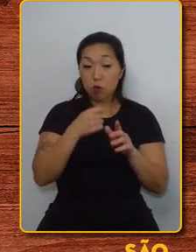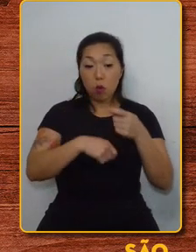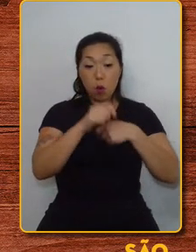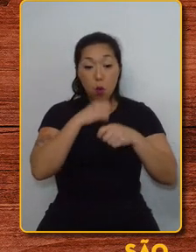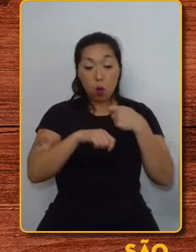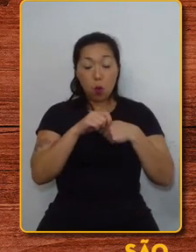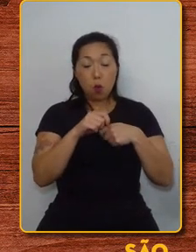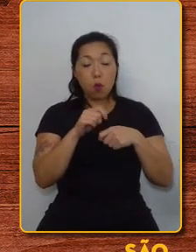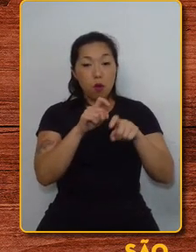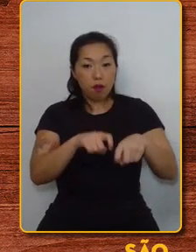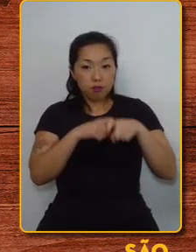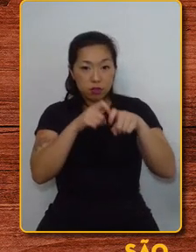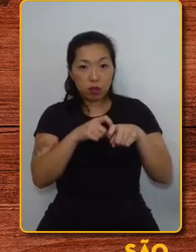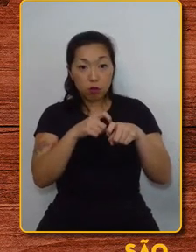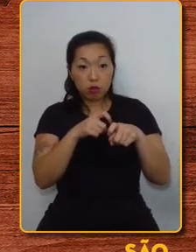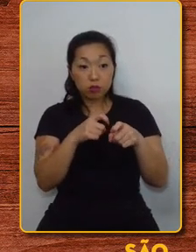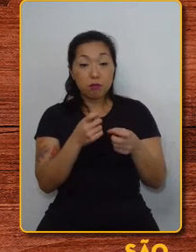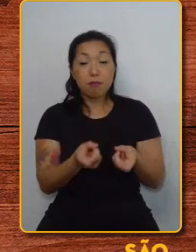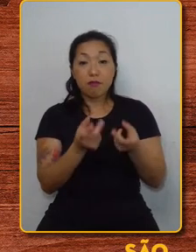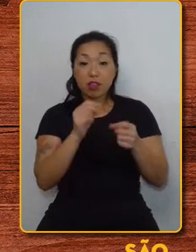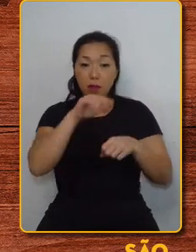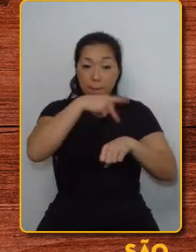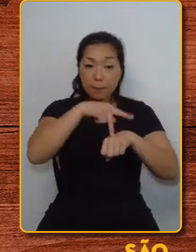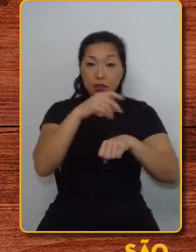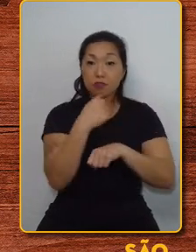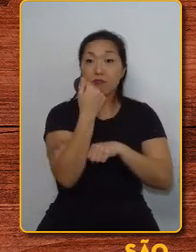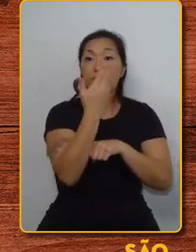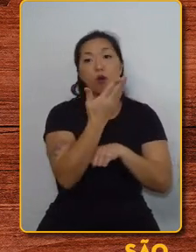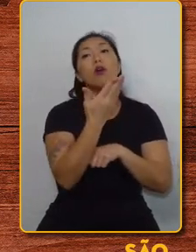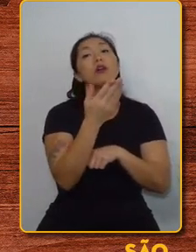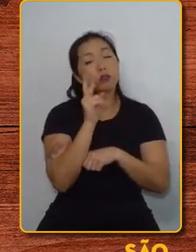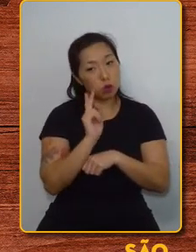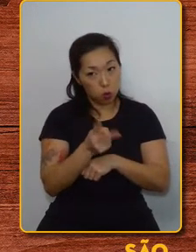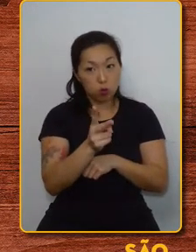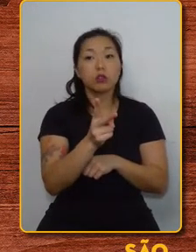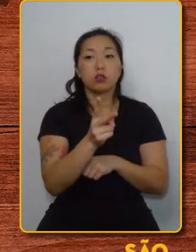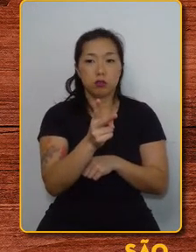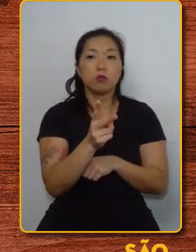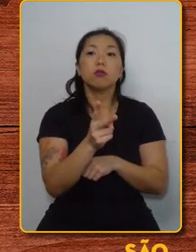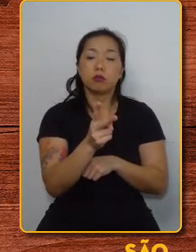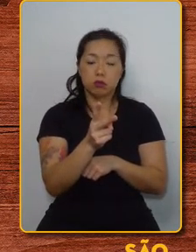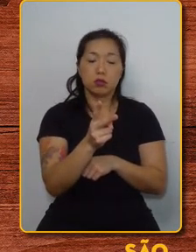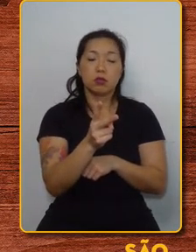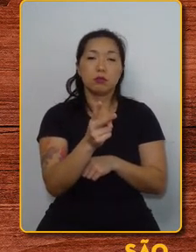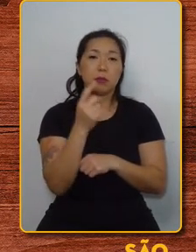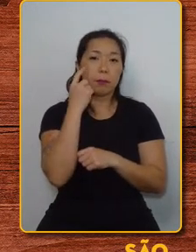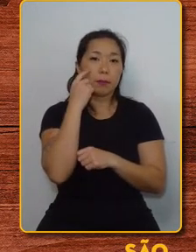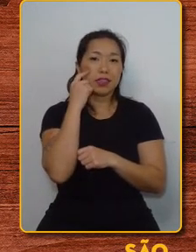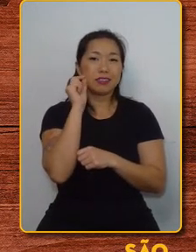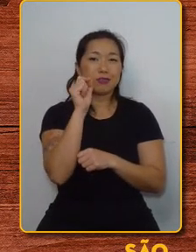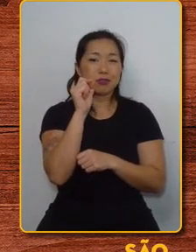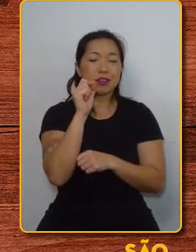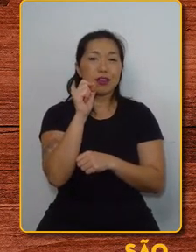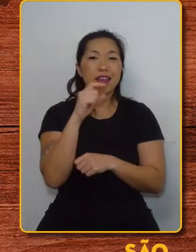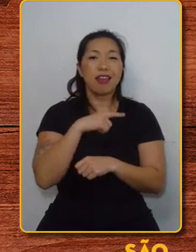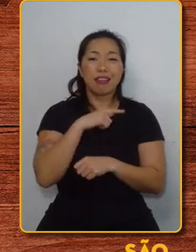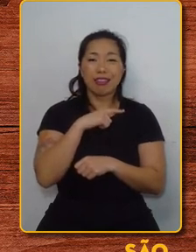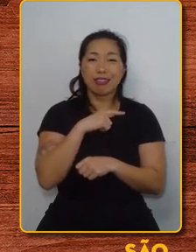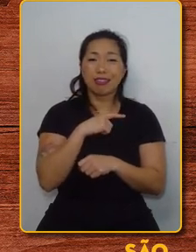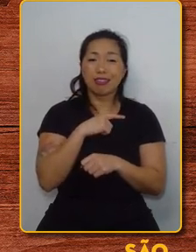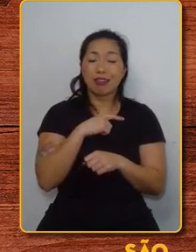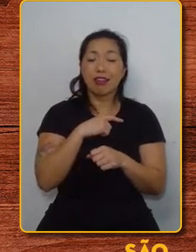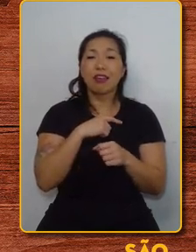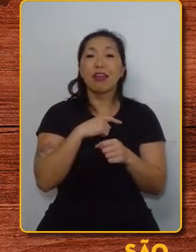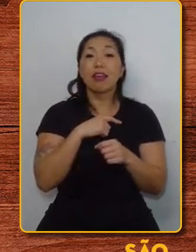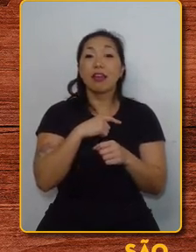problema. Há um custo alto do ponto de vista ambiental, do ponto de vista da alta taxa de agrotóxicos